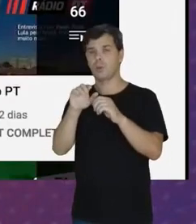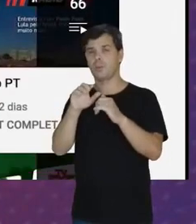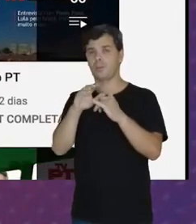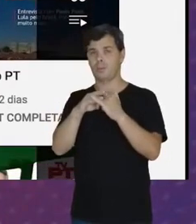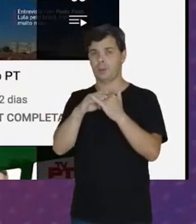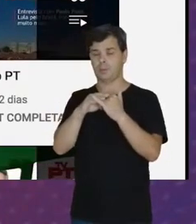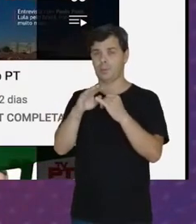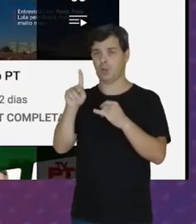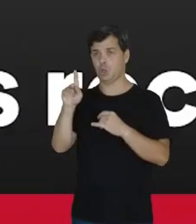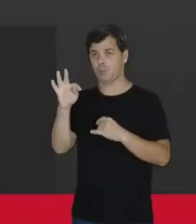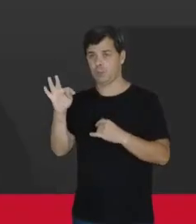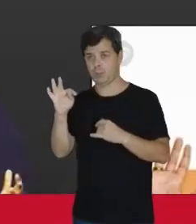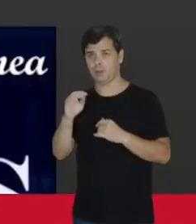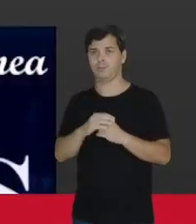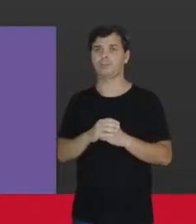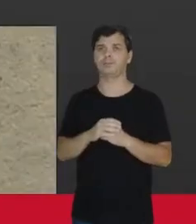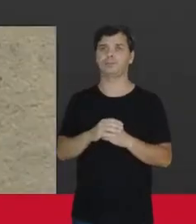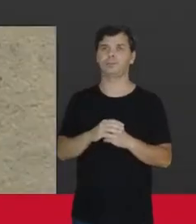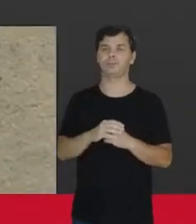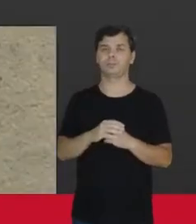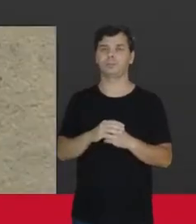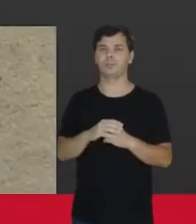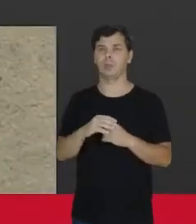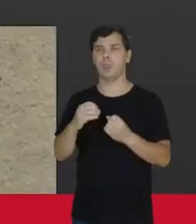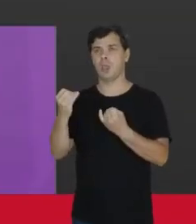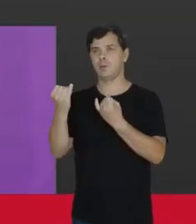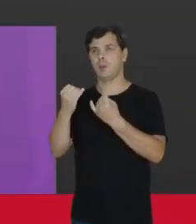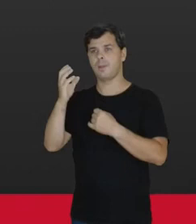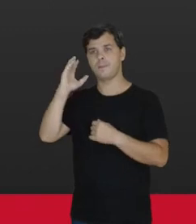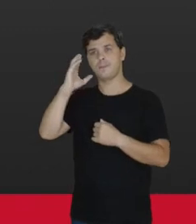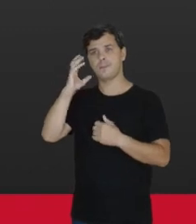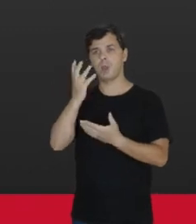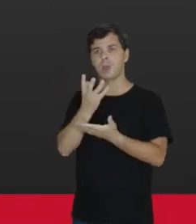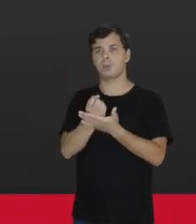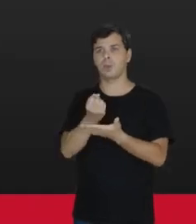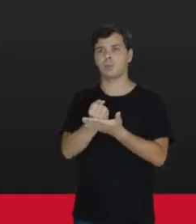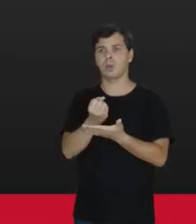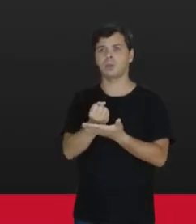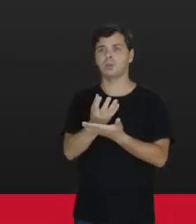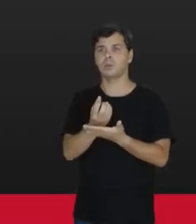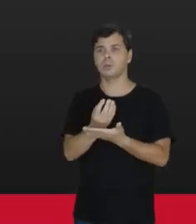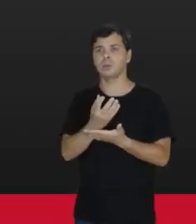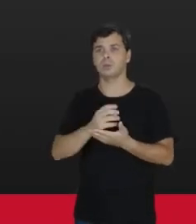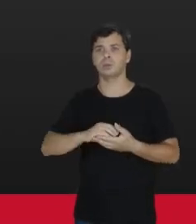no canal da TVPT no YouTube e em formato de podcast no Spotify.